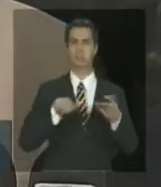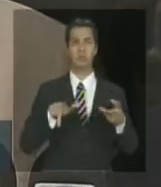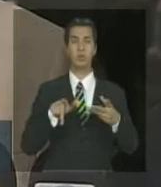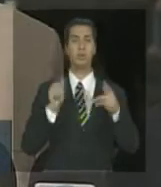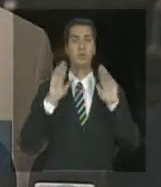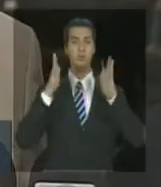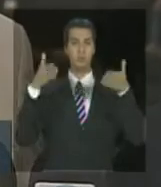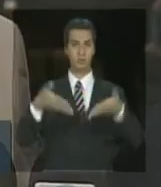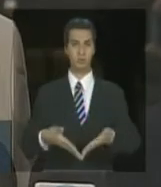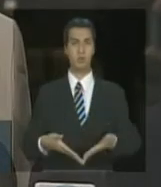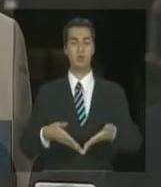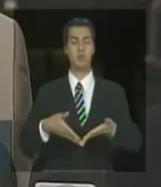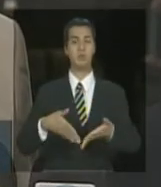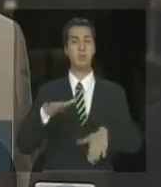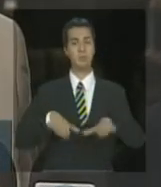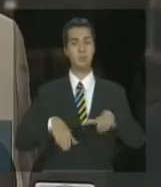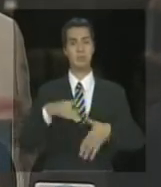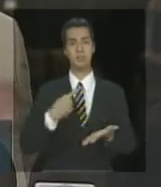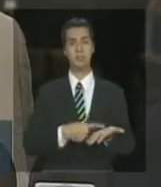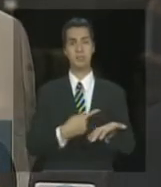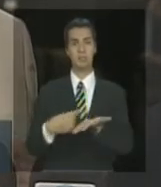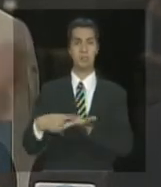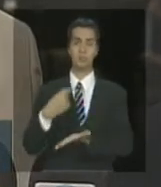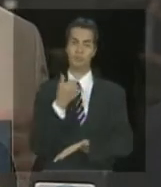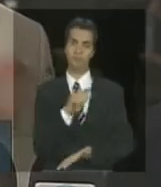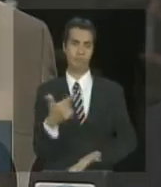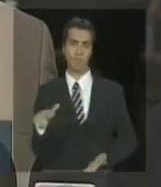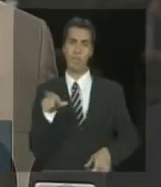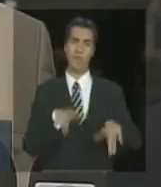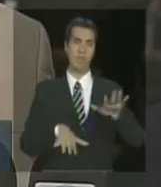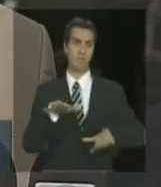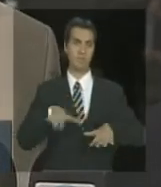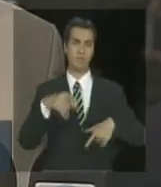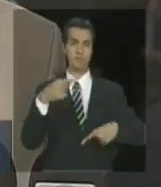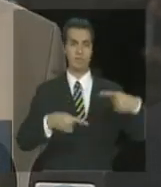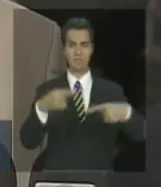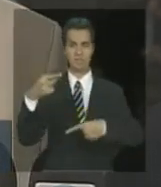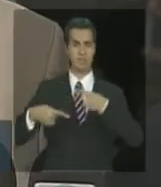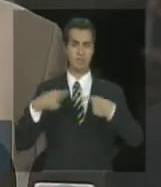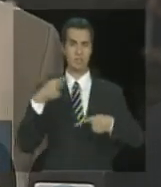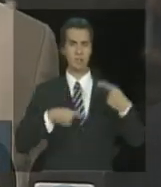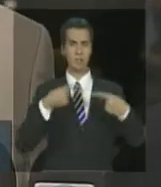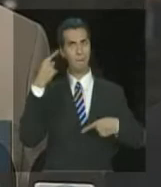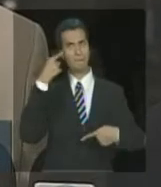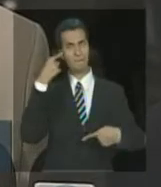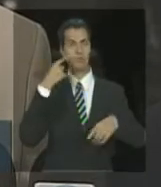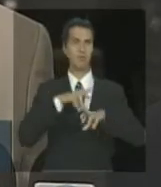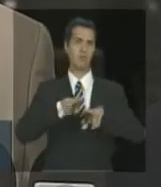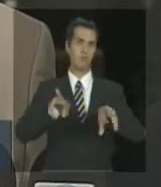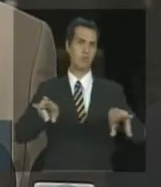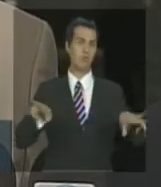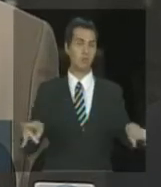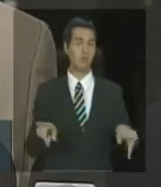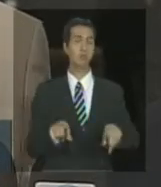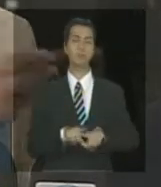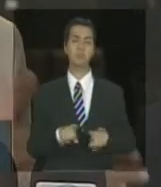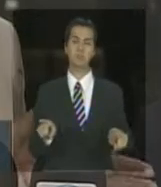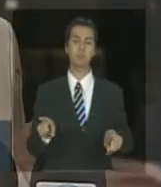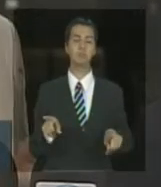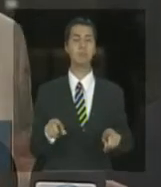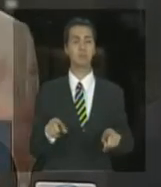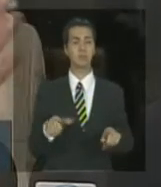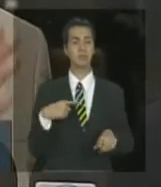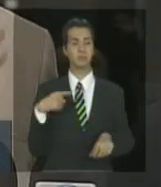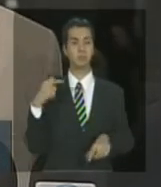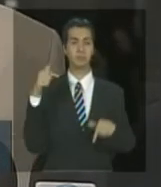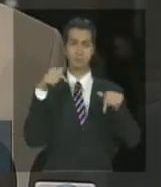no fórum, sobretudo. Em alguns momentos temos discussões com posições diferenciadas. Isso